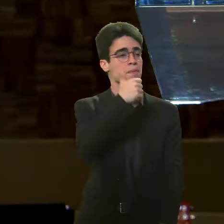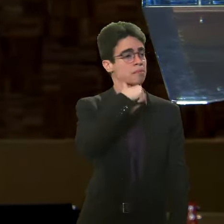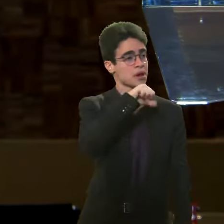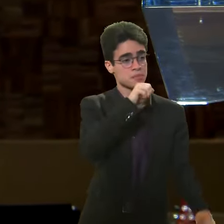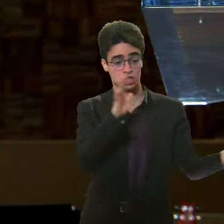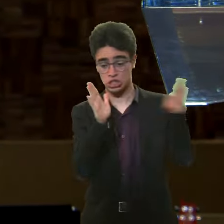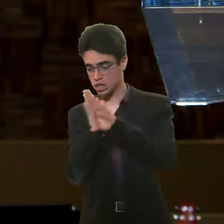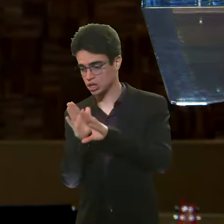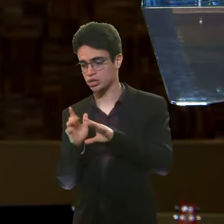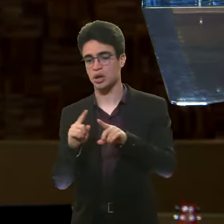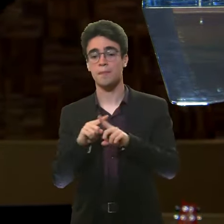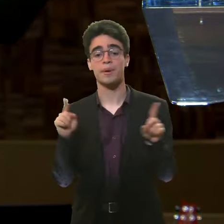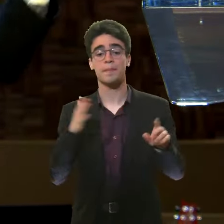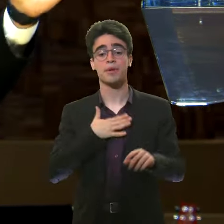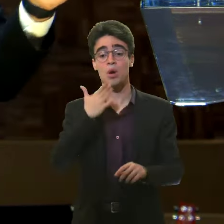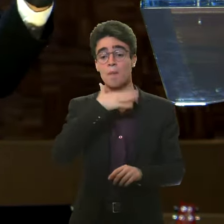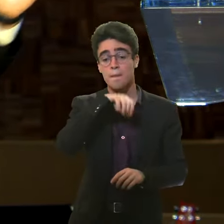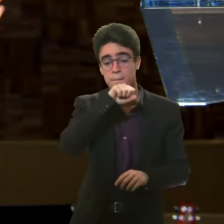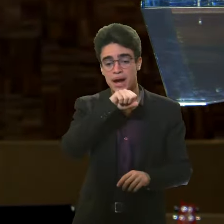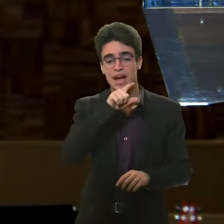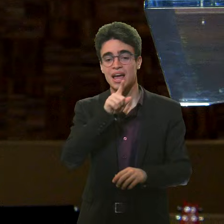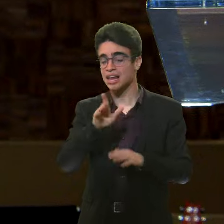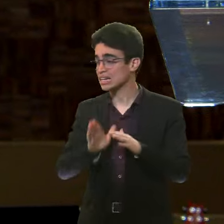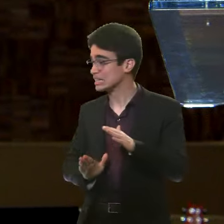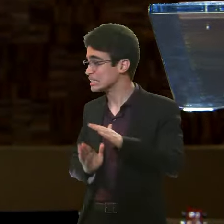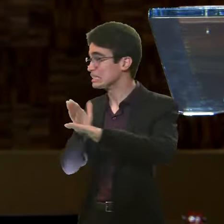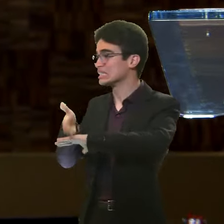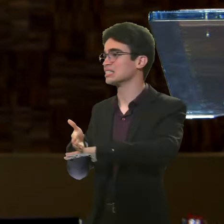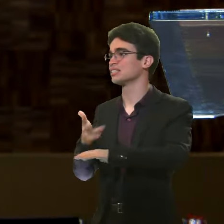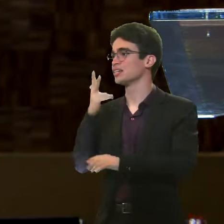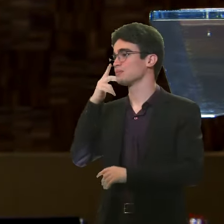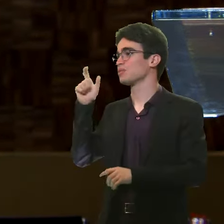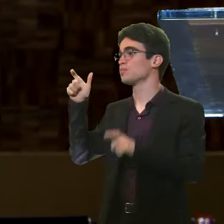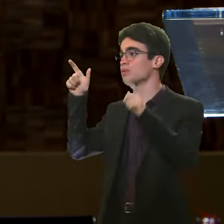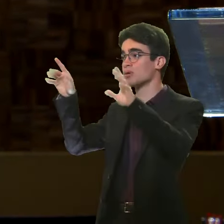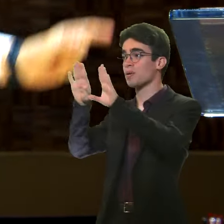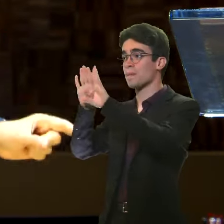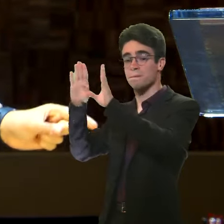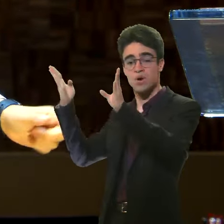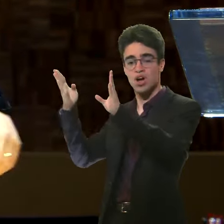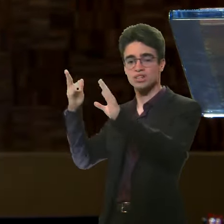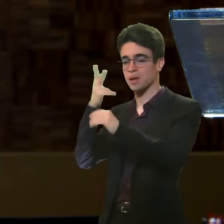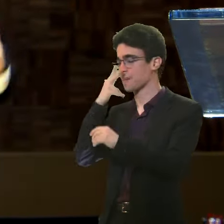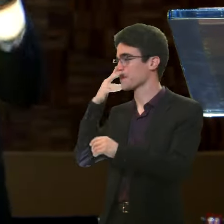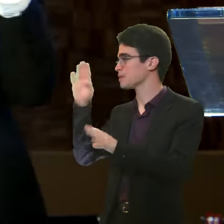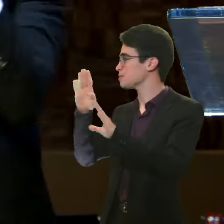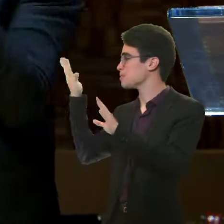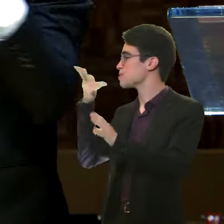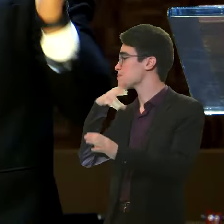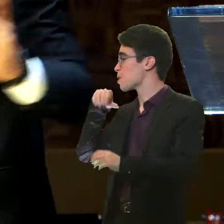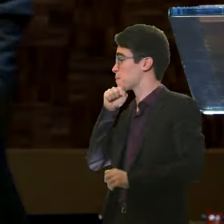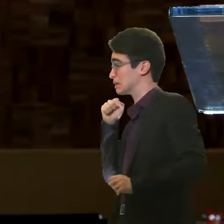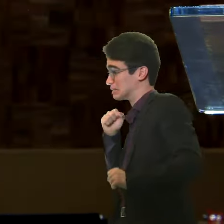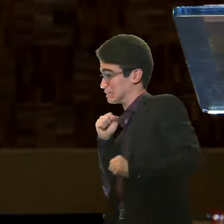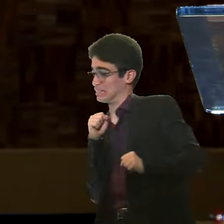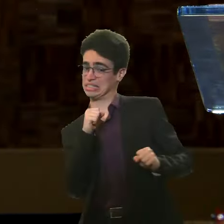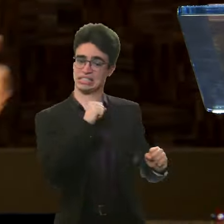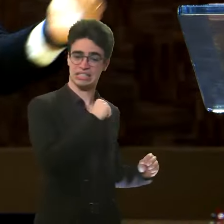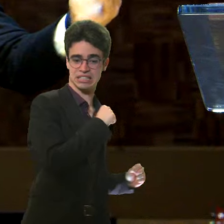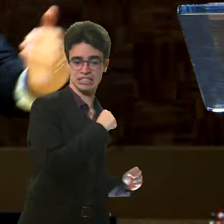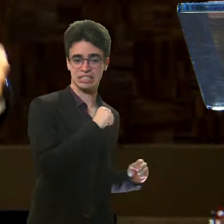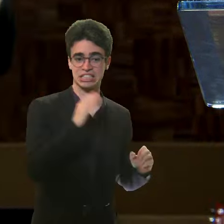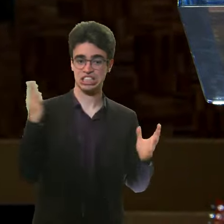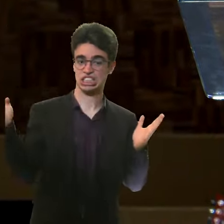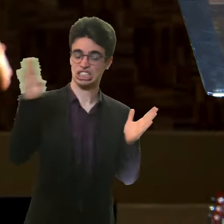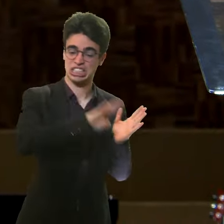chegado, mas meu pai chegou antes. Ele veio por uma porta que estava tampada por um guarda-roupa, então só tinha um pedacinho da porta e ele se espremeu ali para chegar antes, porque